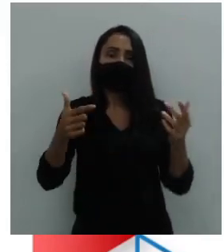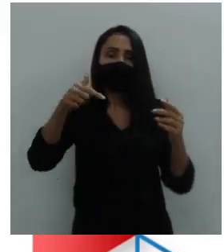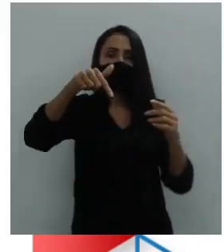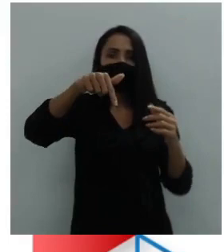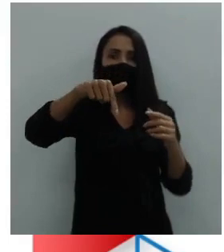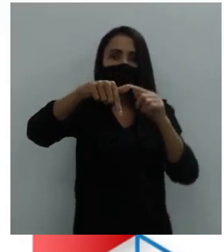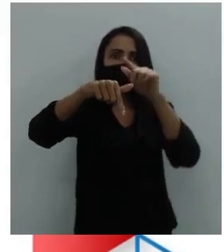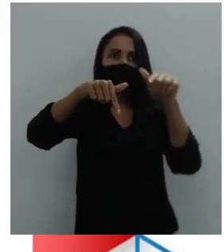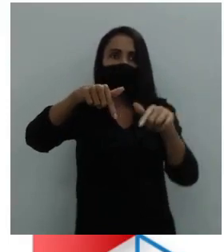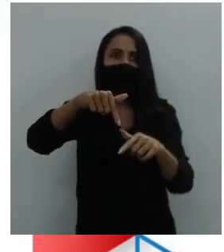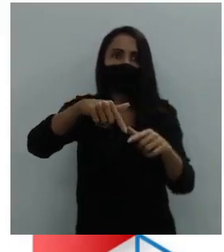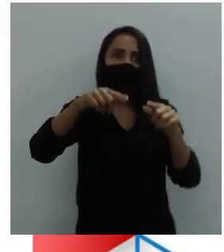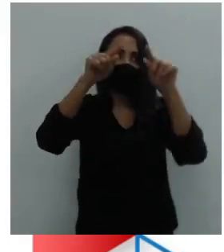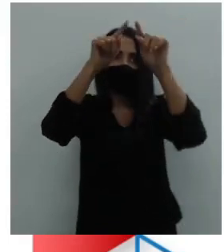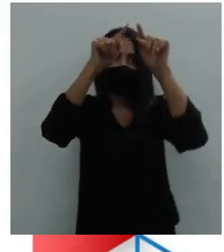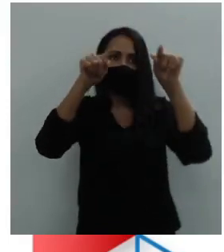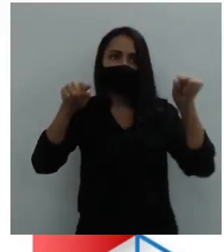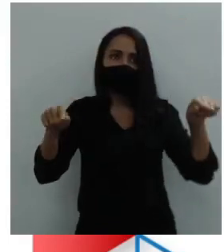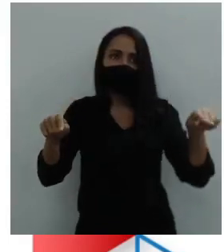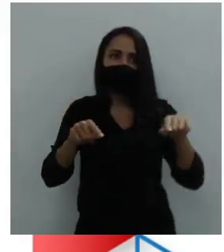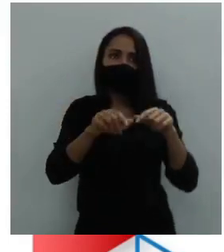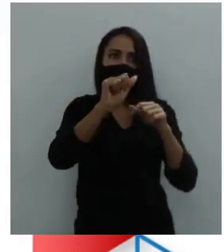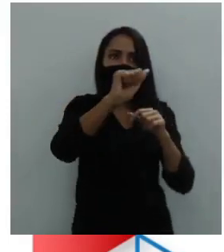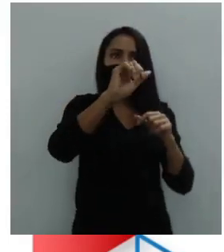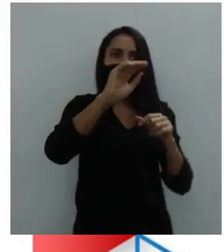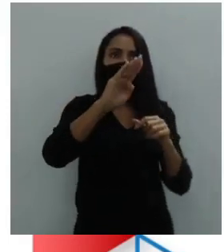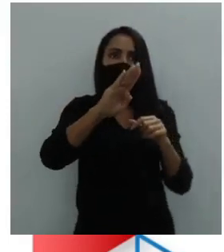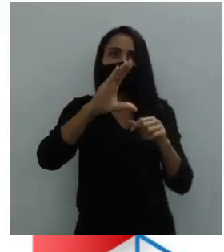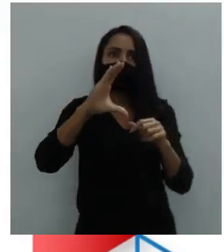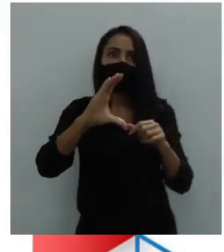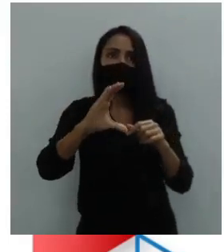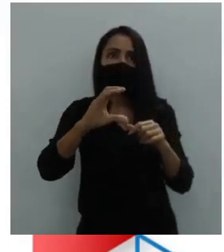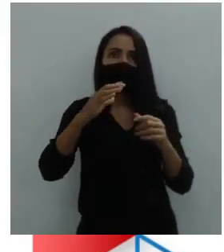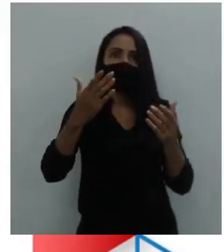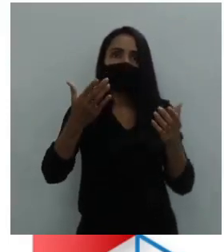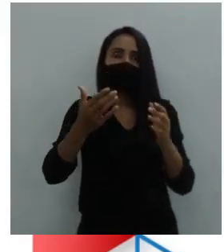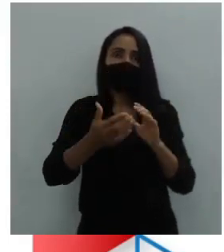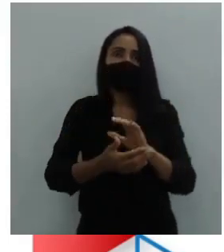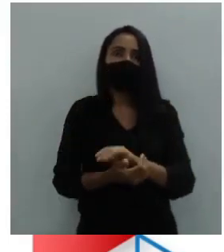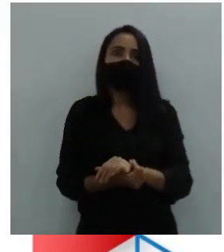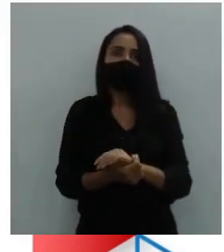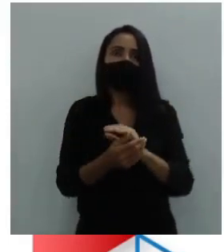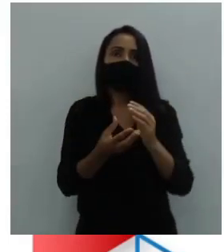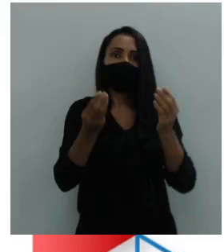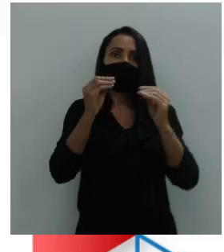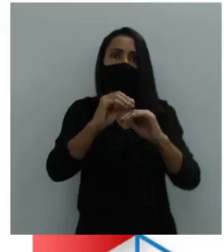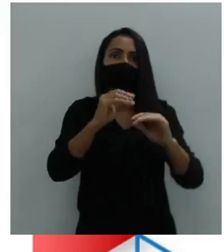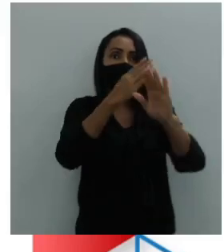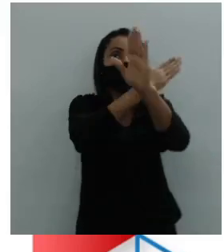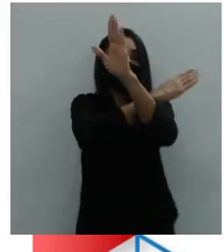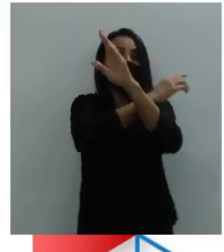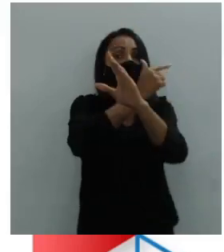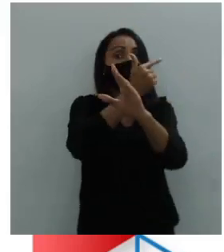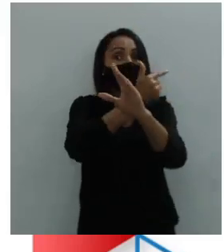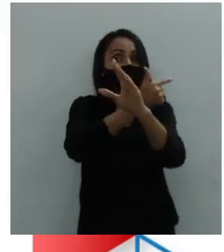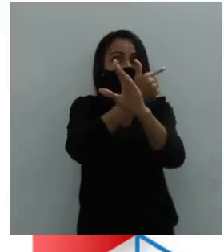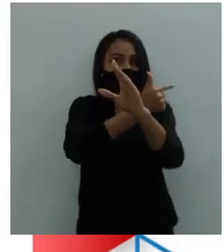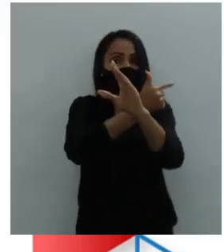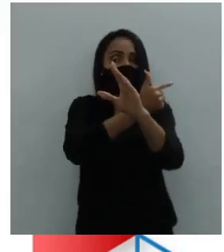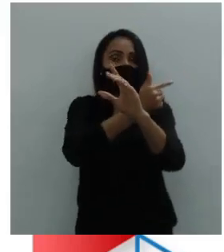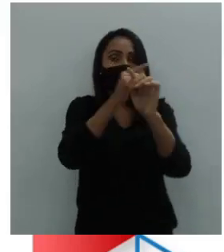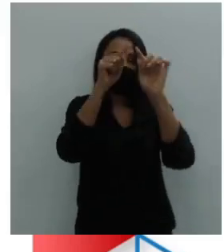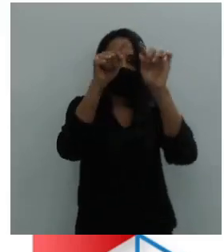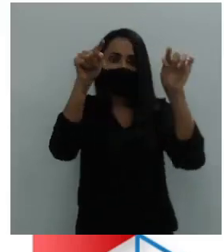fechar. Um triângulo ABC com essas coordenadas está inteiramente localizado no segundo quadrante. Se liga no